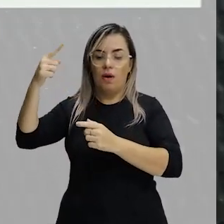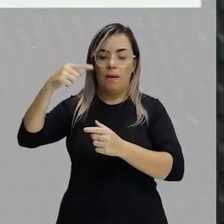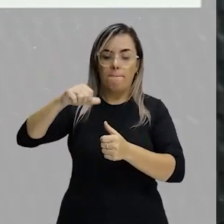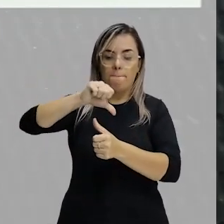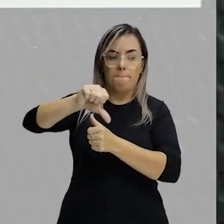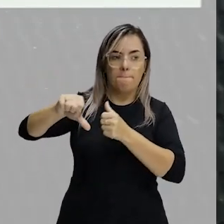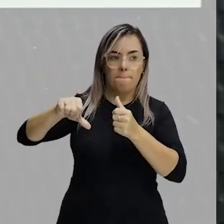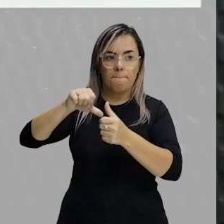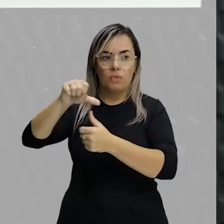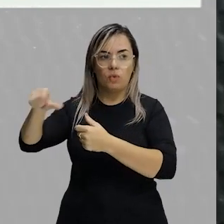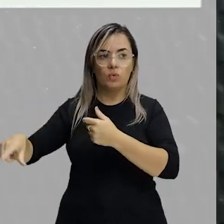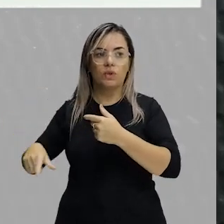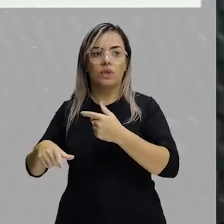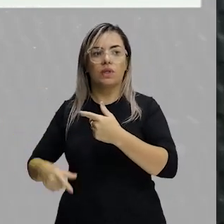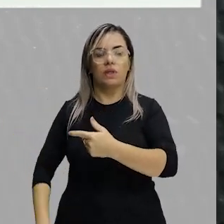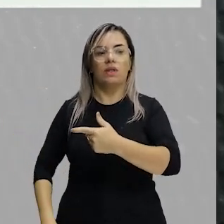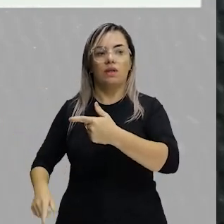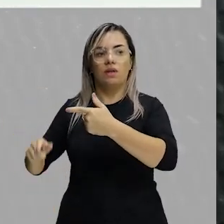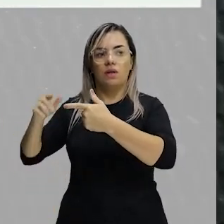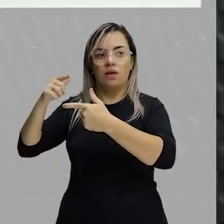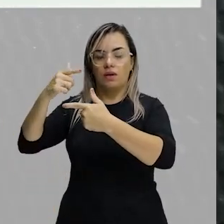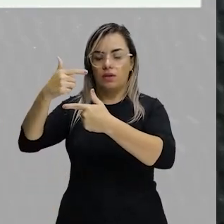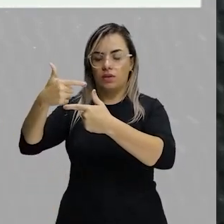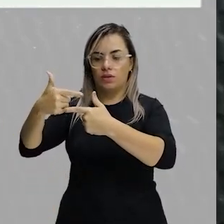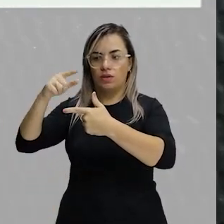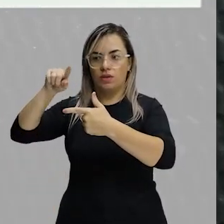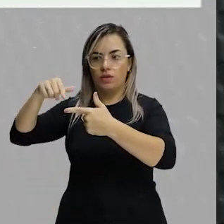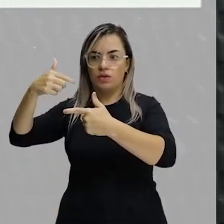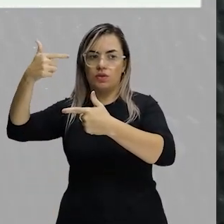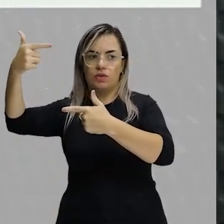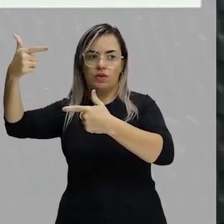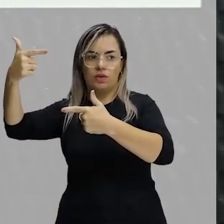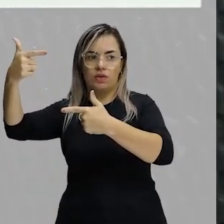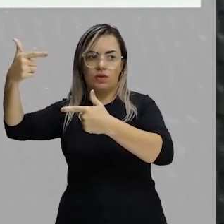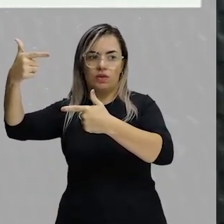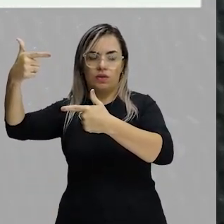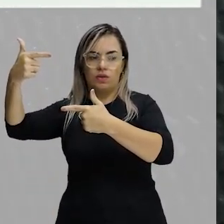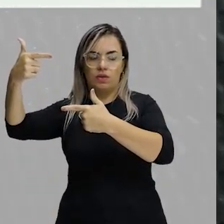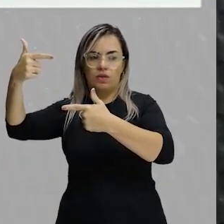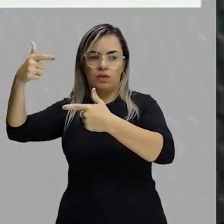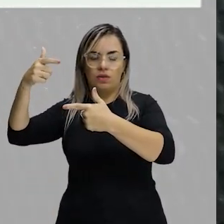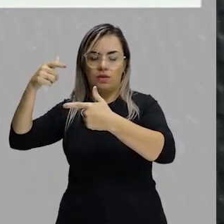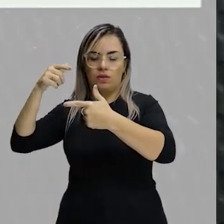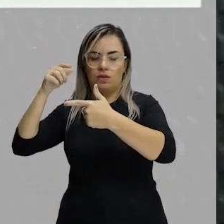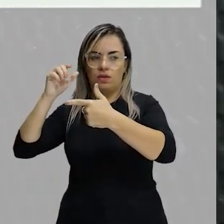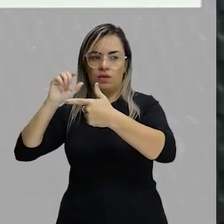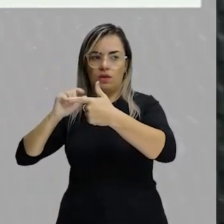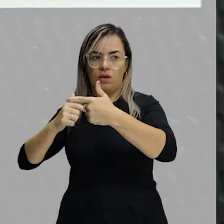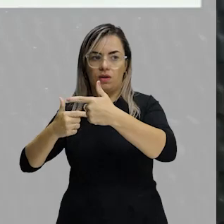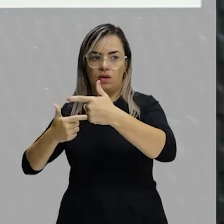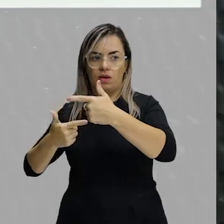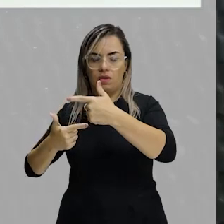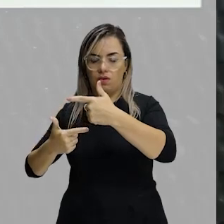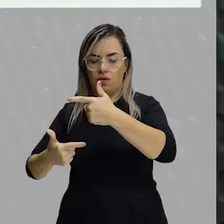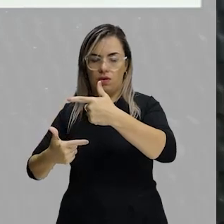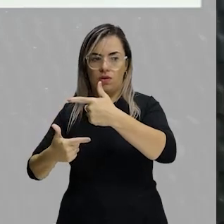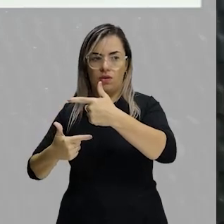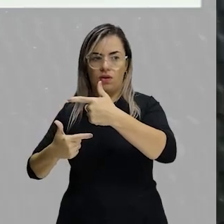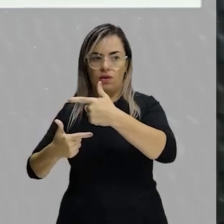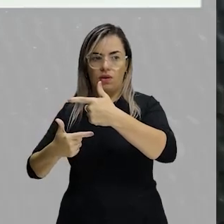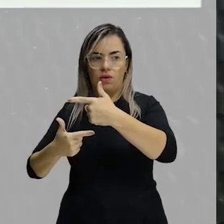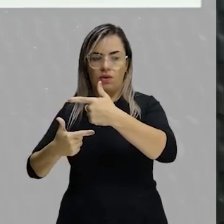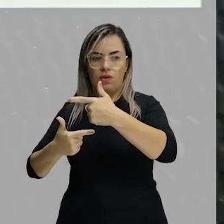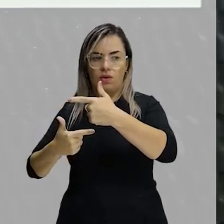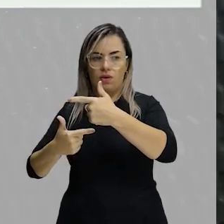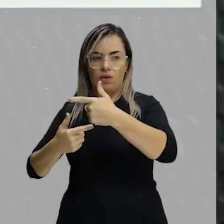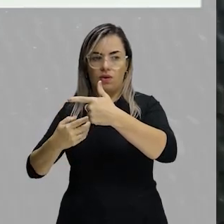2 ao quadrado sobre o b ao quadrado. 2 ao quadrado é 4. Isso aqui é